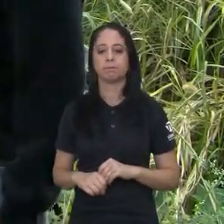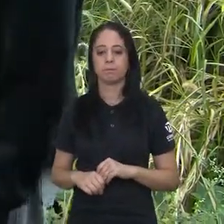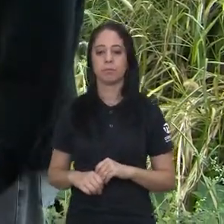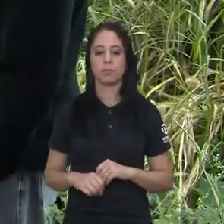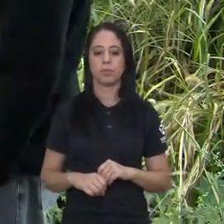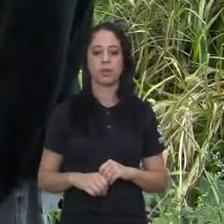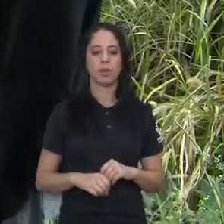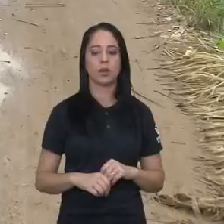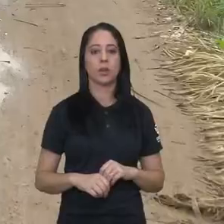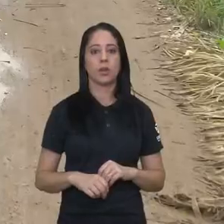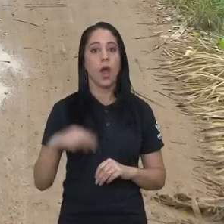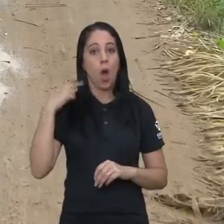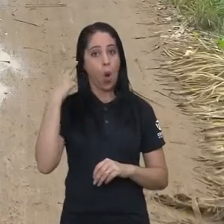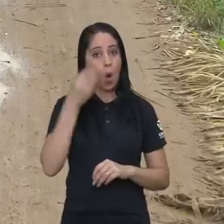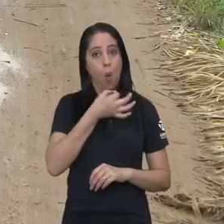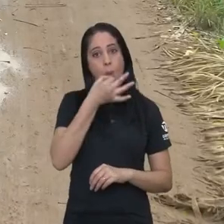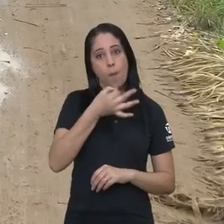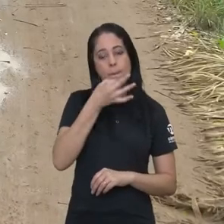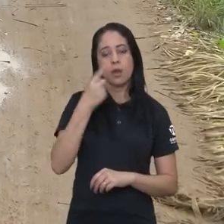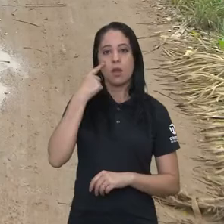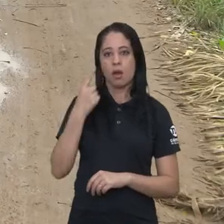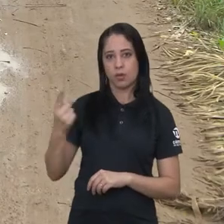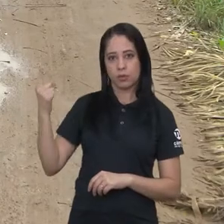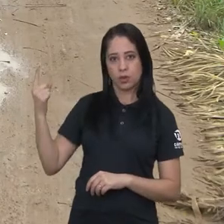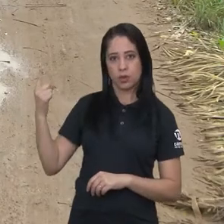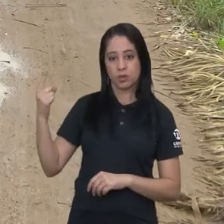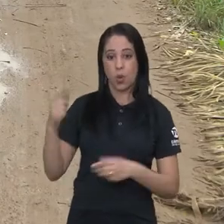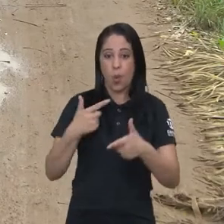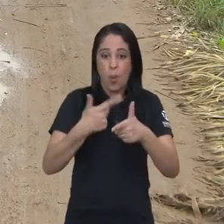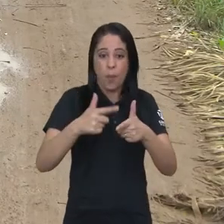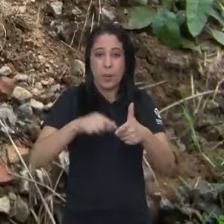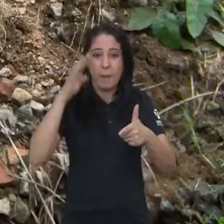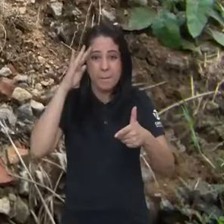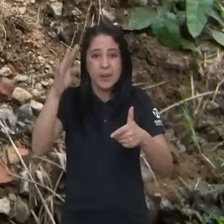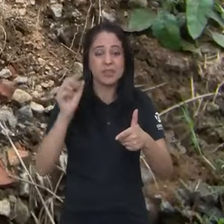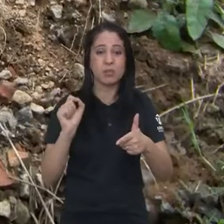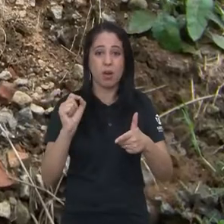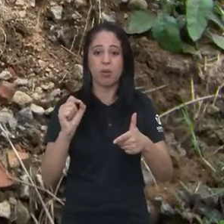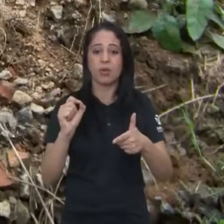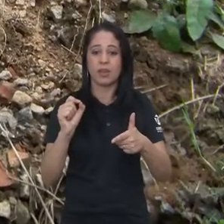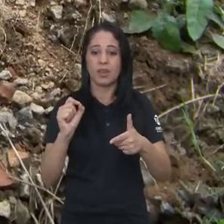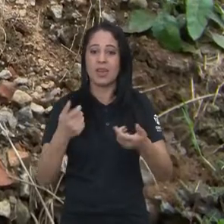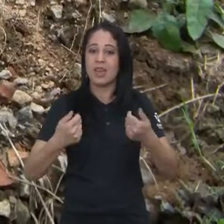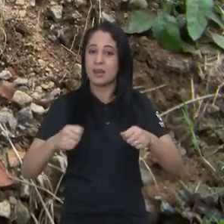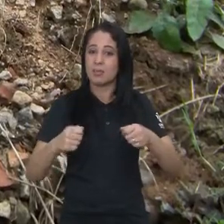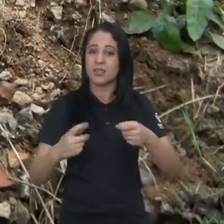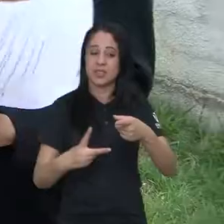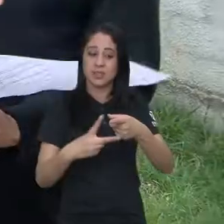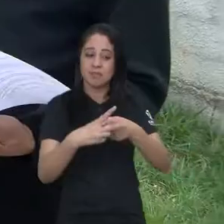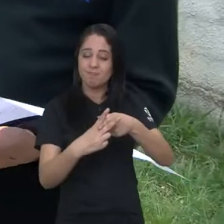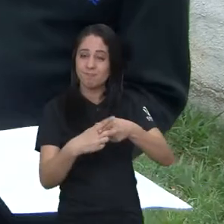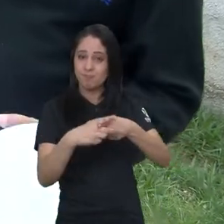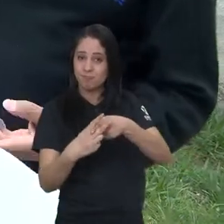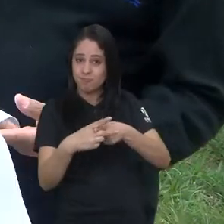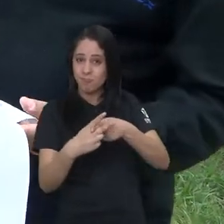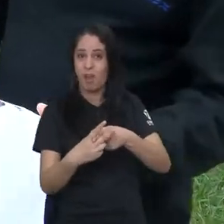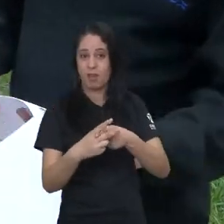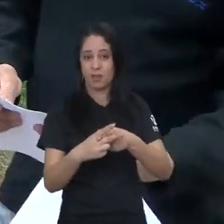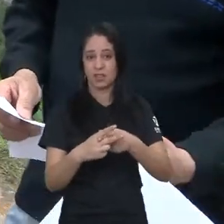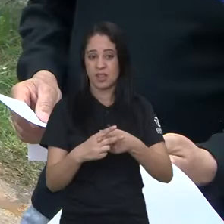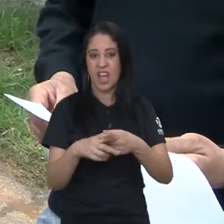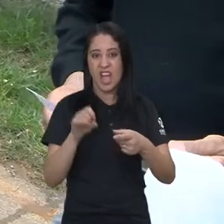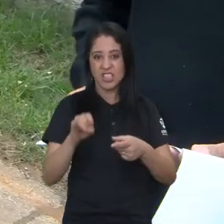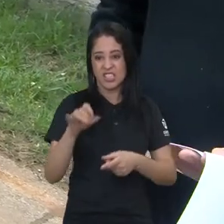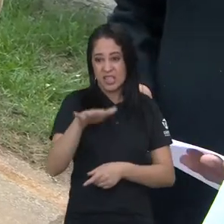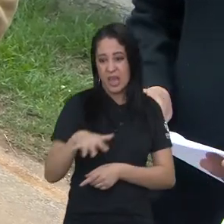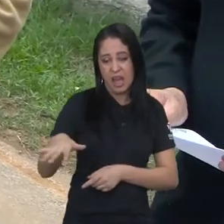pelo vereador Júnior da farmácia para o parlamentar o principal problema do bairro é a falta de regularização Ele conta